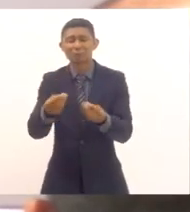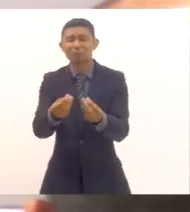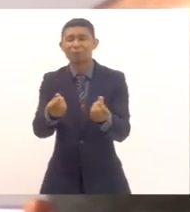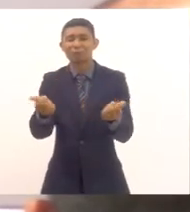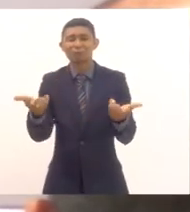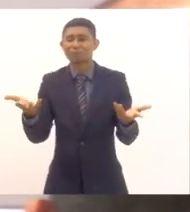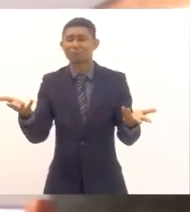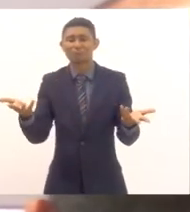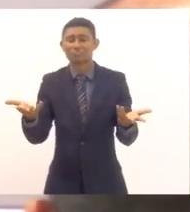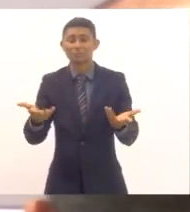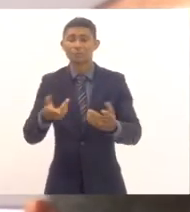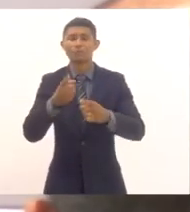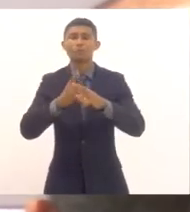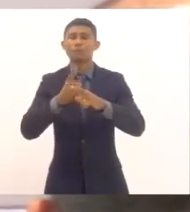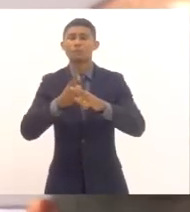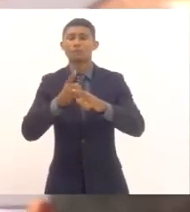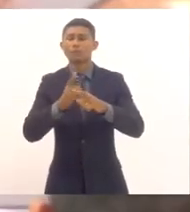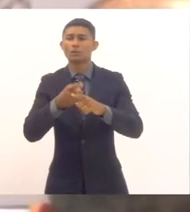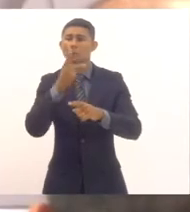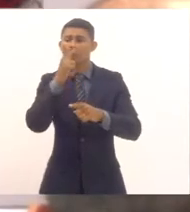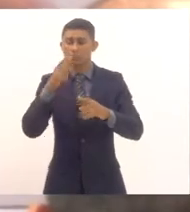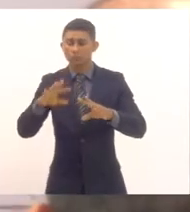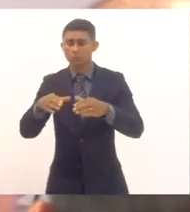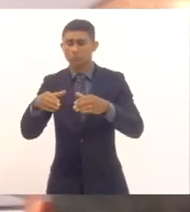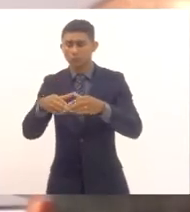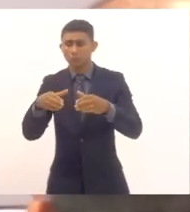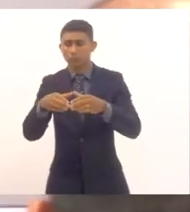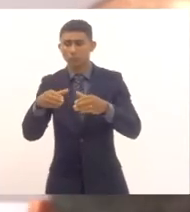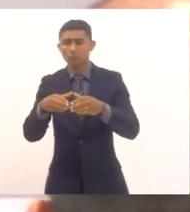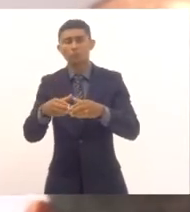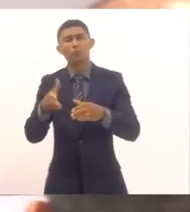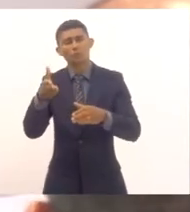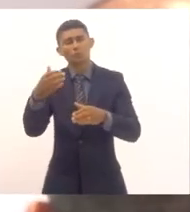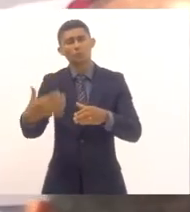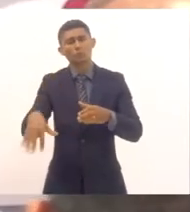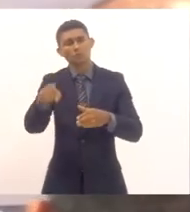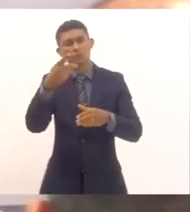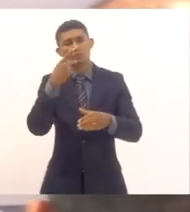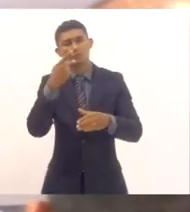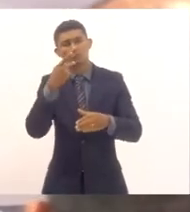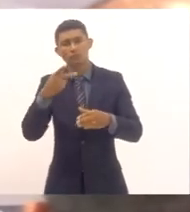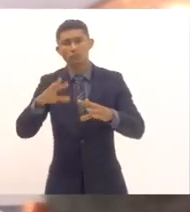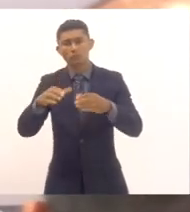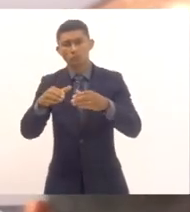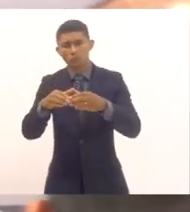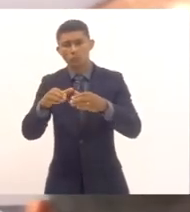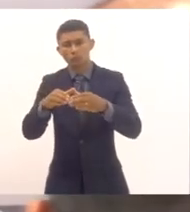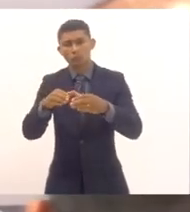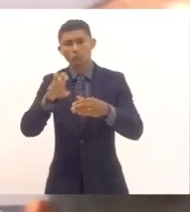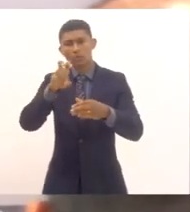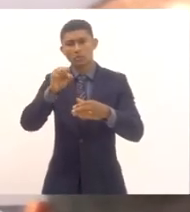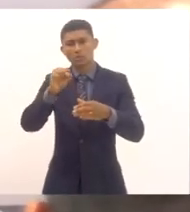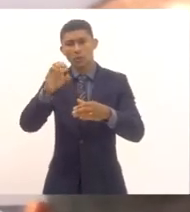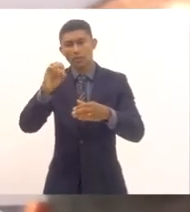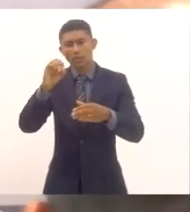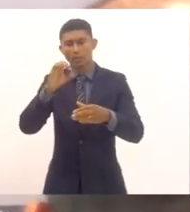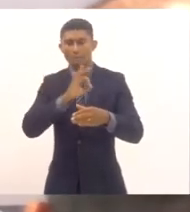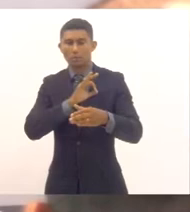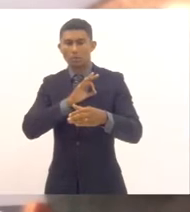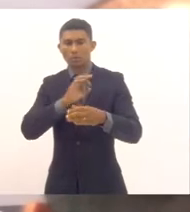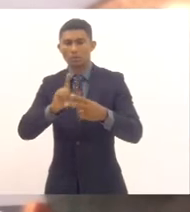combatendo né através de uma força-tarefa até de grande vulto como seu colocou 580 no mês de abril